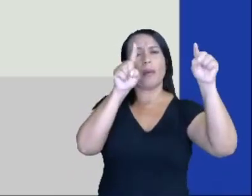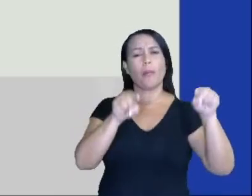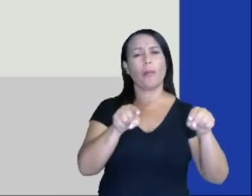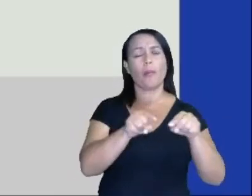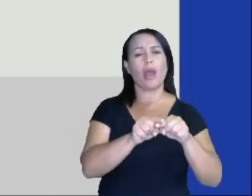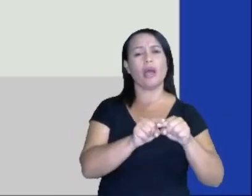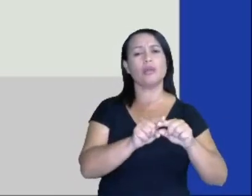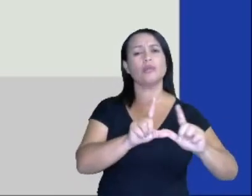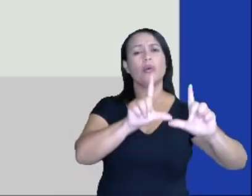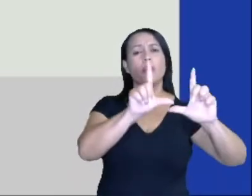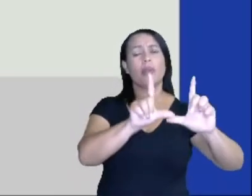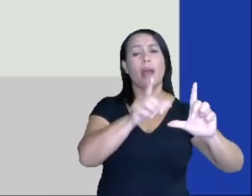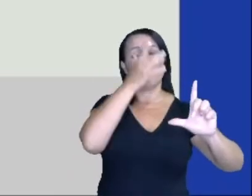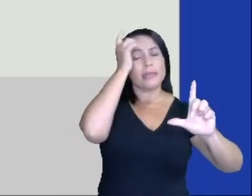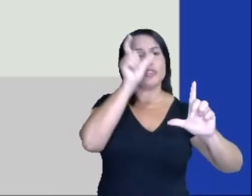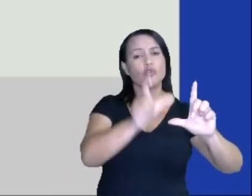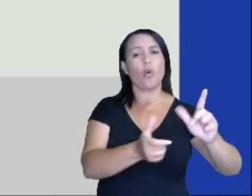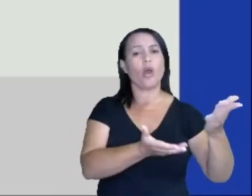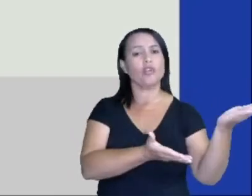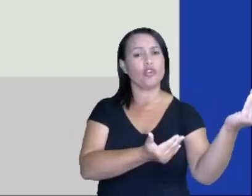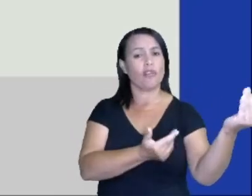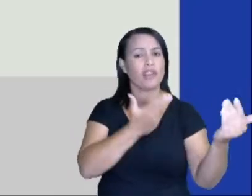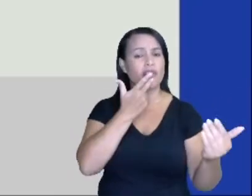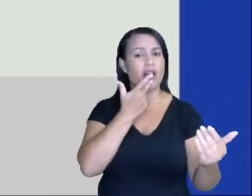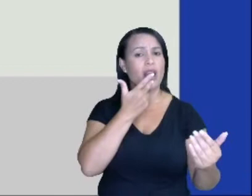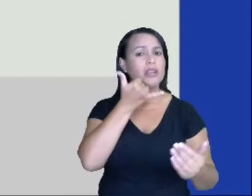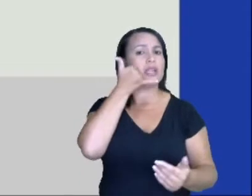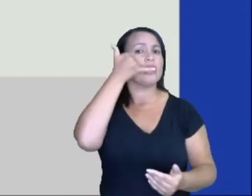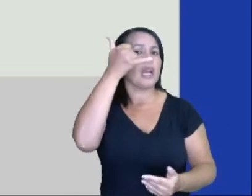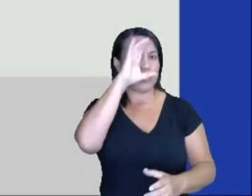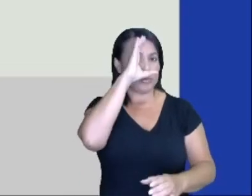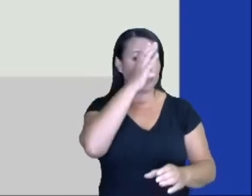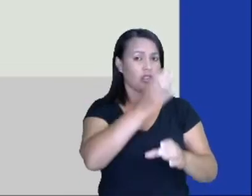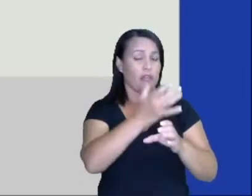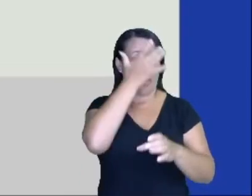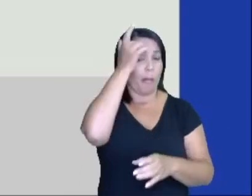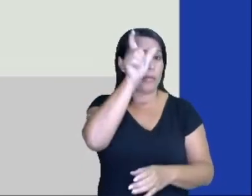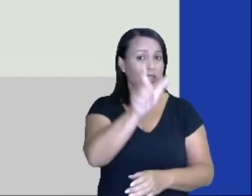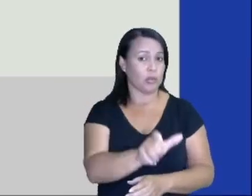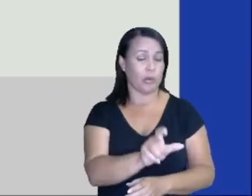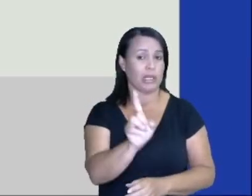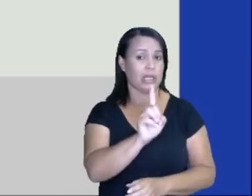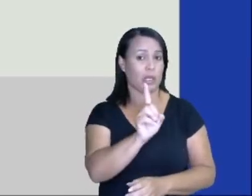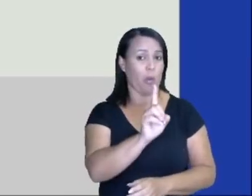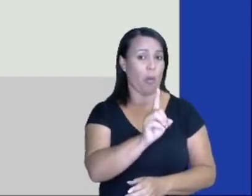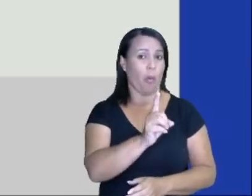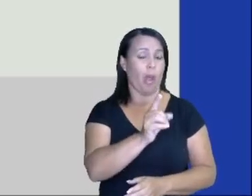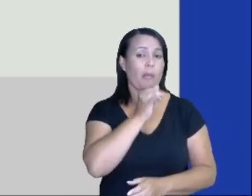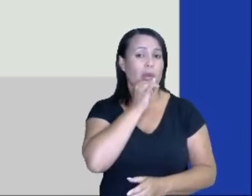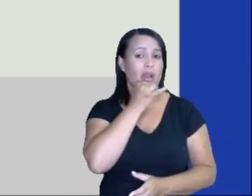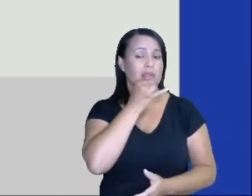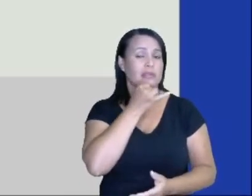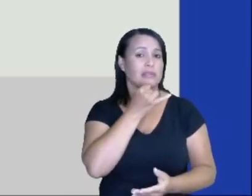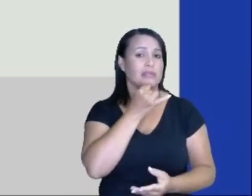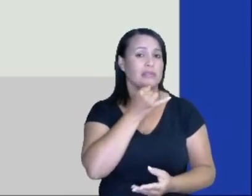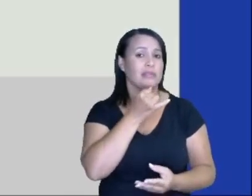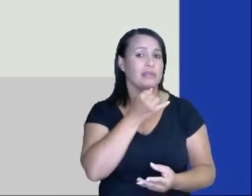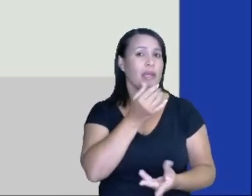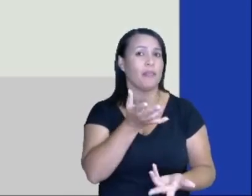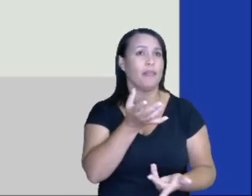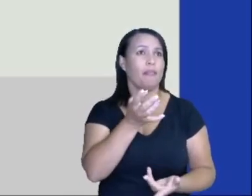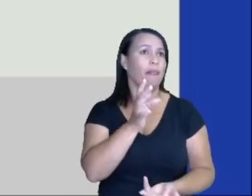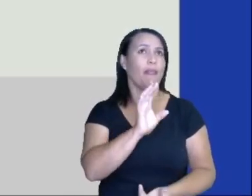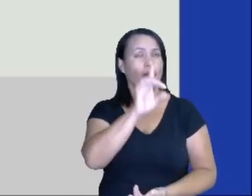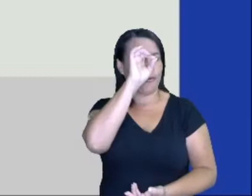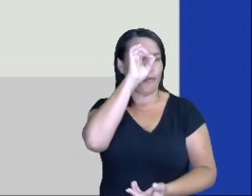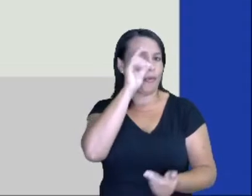quadro, essa jovem, ela fala com o chefe. Como é uma pessoa que não faz parte da intimidade dela, então ela